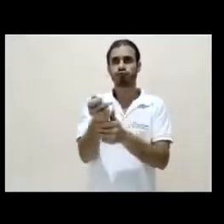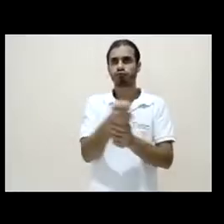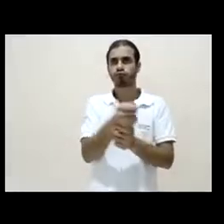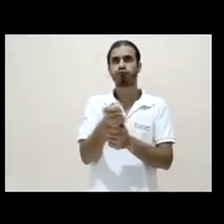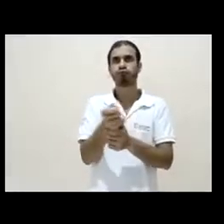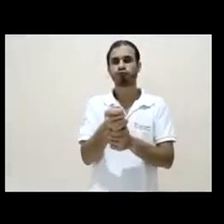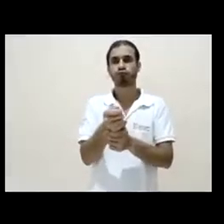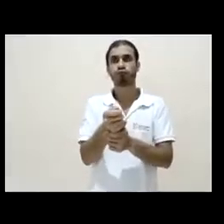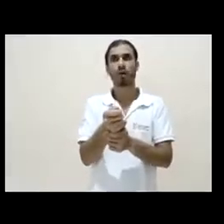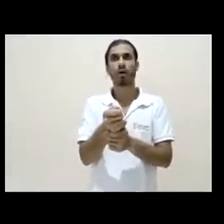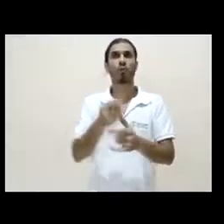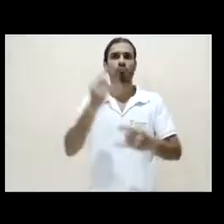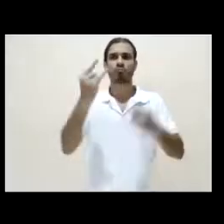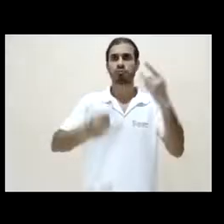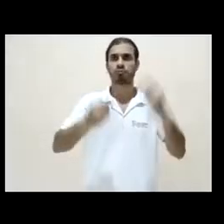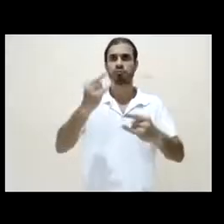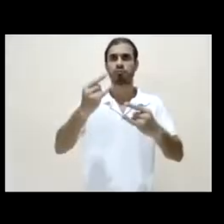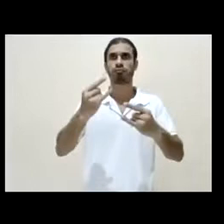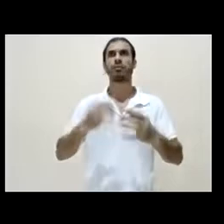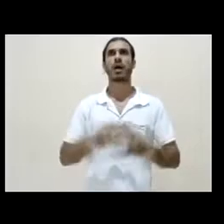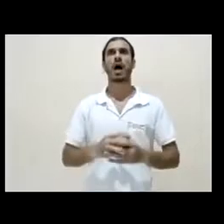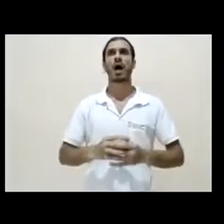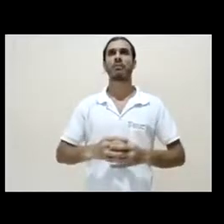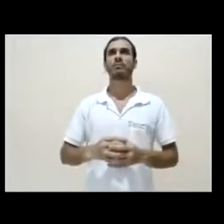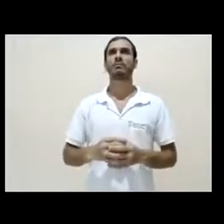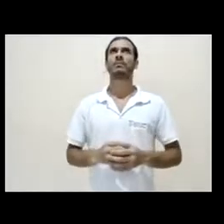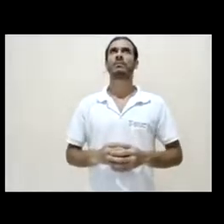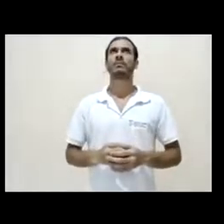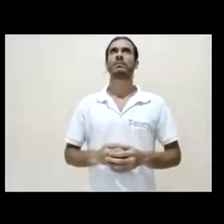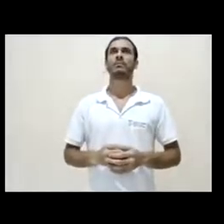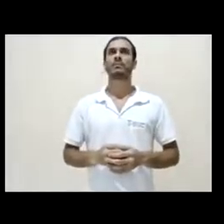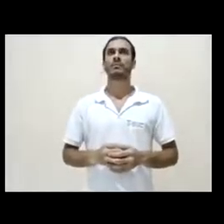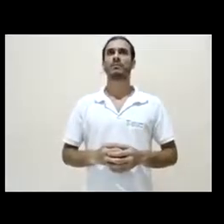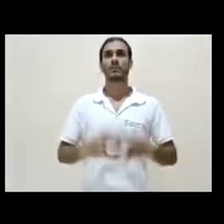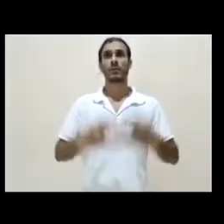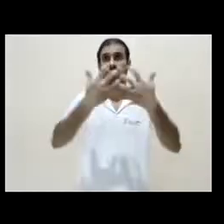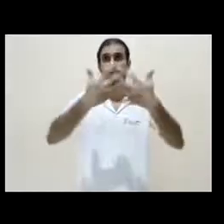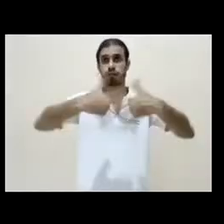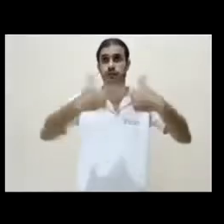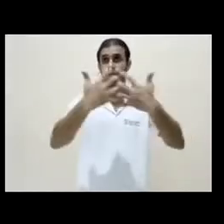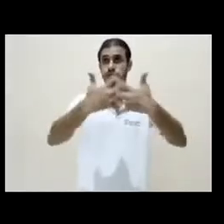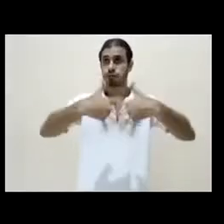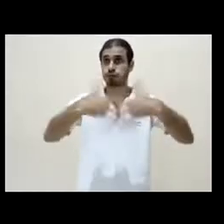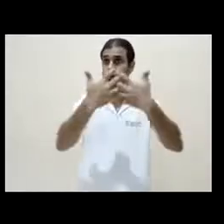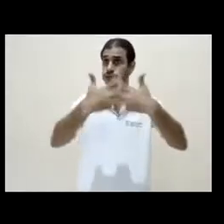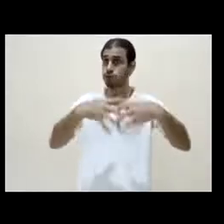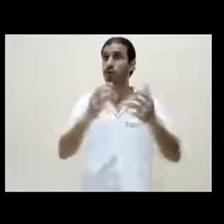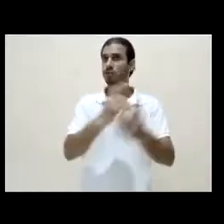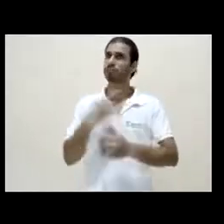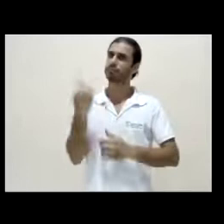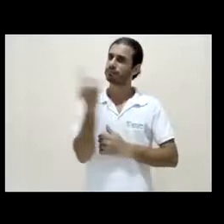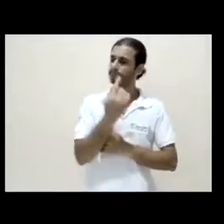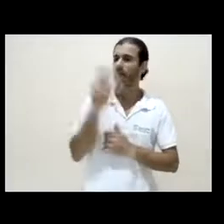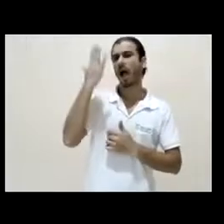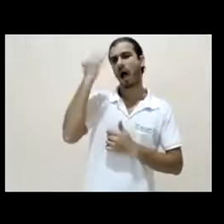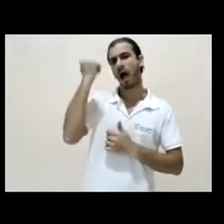esse curso tem um eixo temático recursos hídricos. E como a gente sabe que a água é um problema mundial, né, e